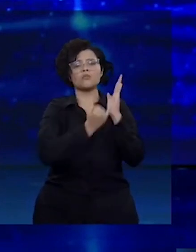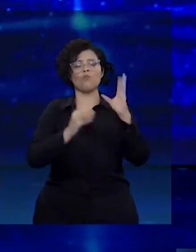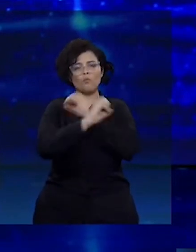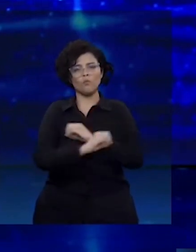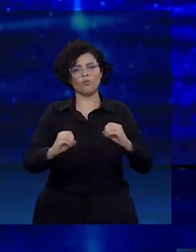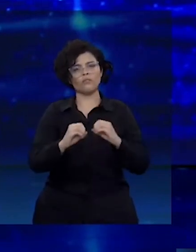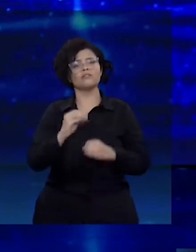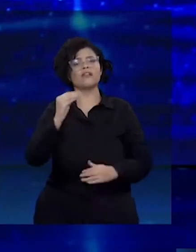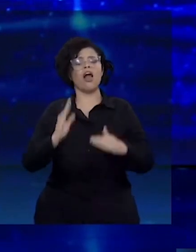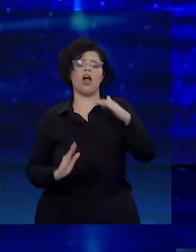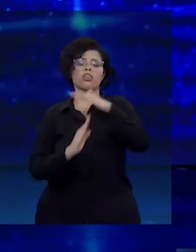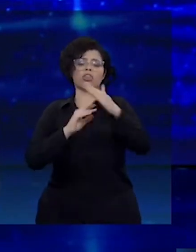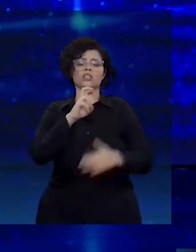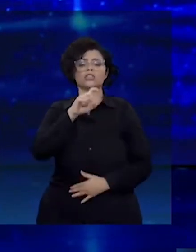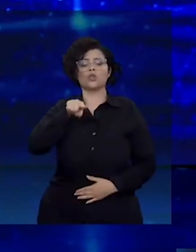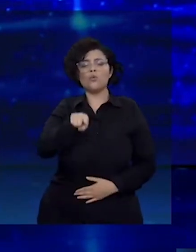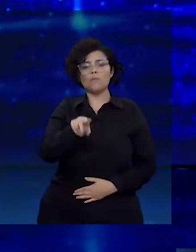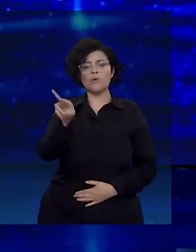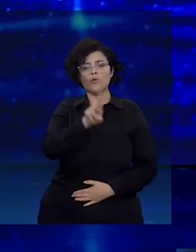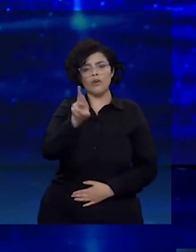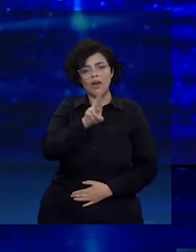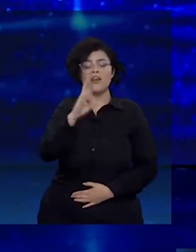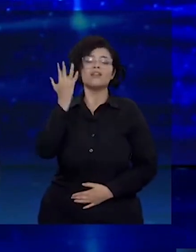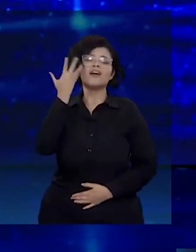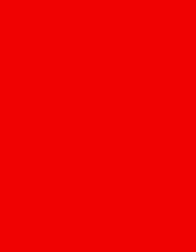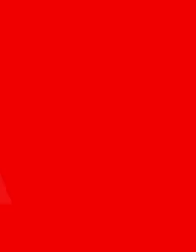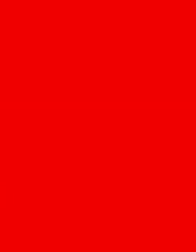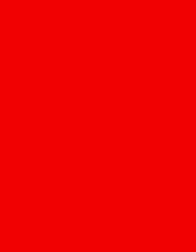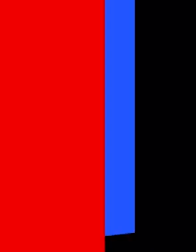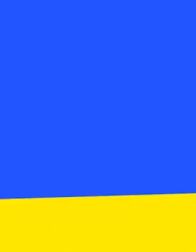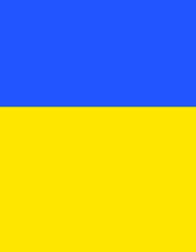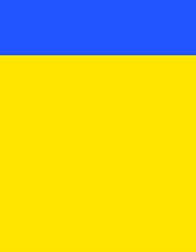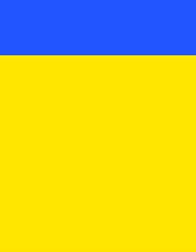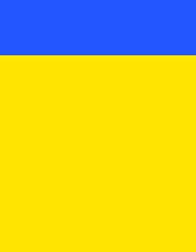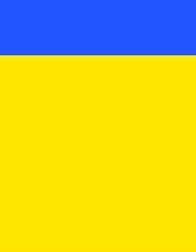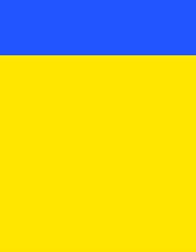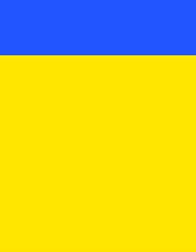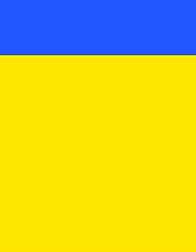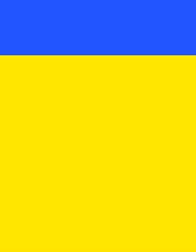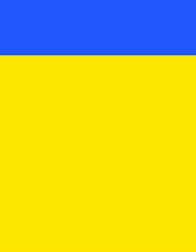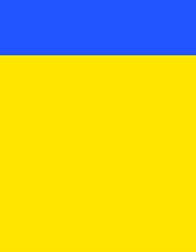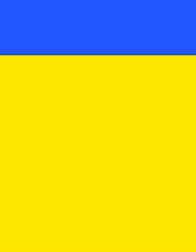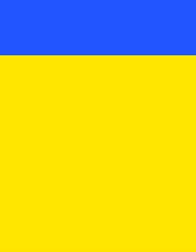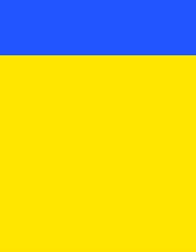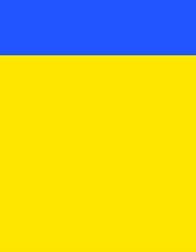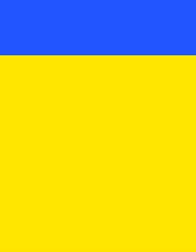até R$ 5 mil de não pagamento do imposto de renda.